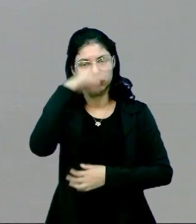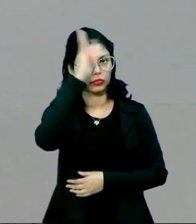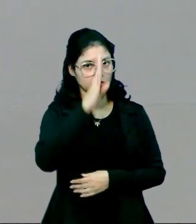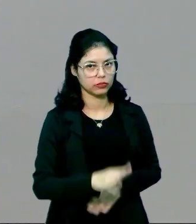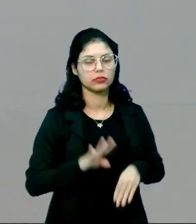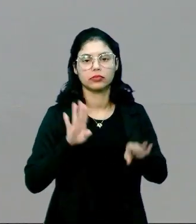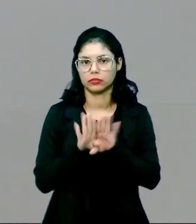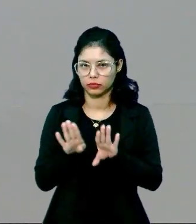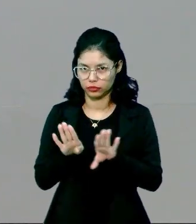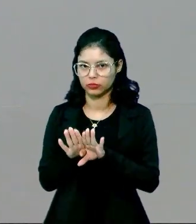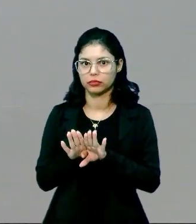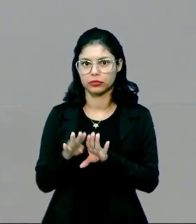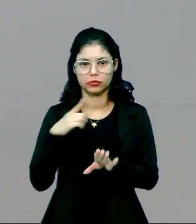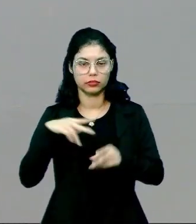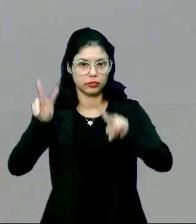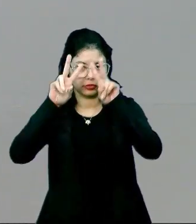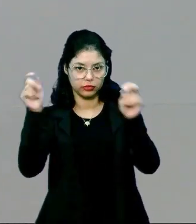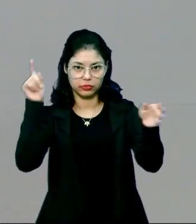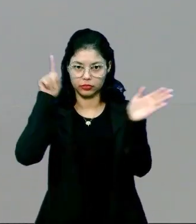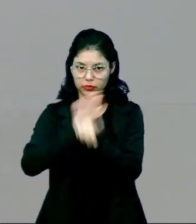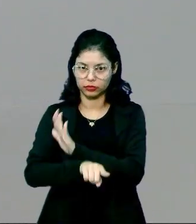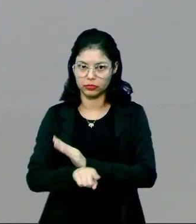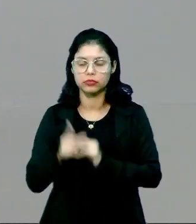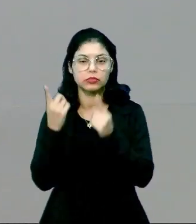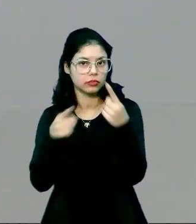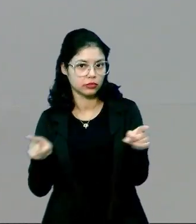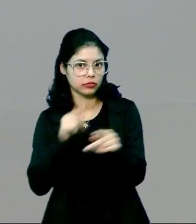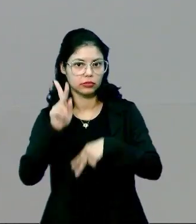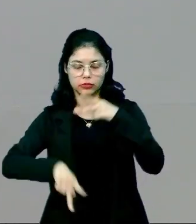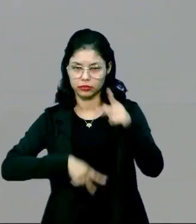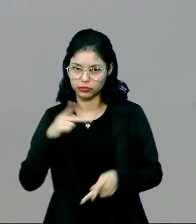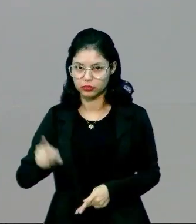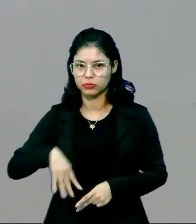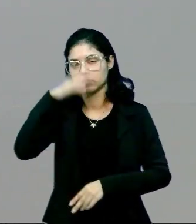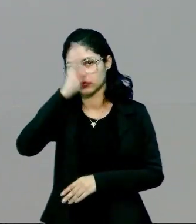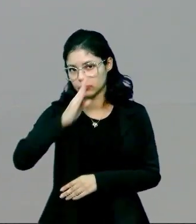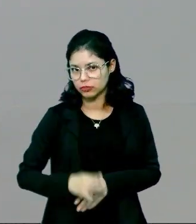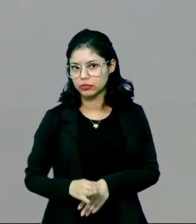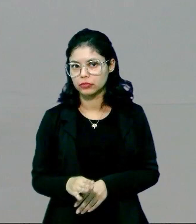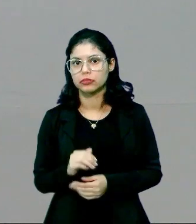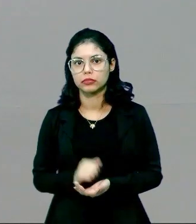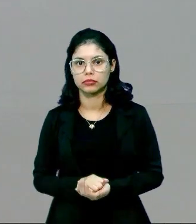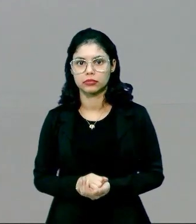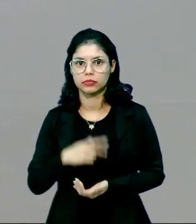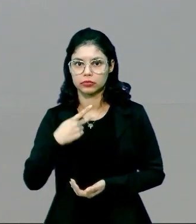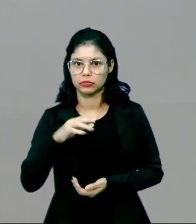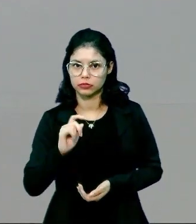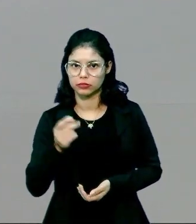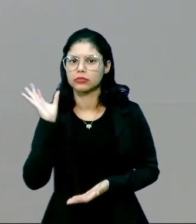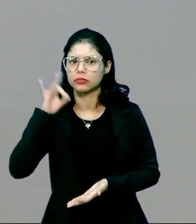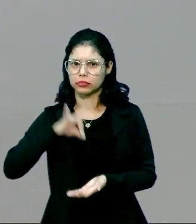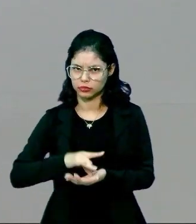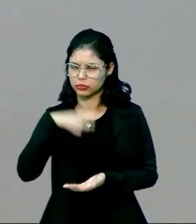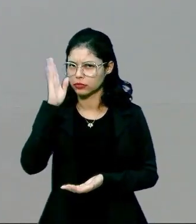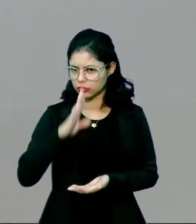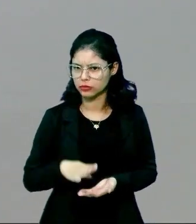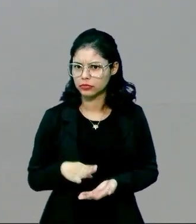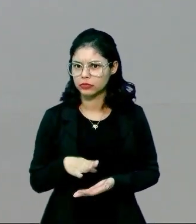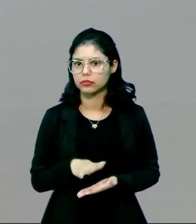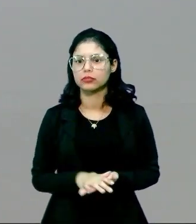brasileira tanto que o título Pergunta a música popular brasileira no caso a música pop é realmente